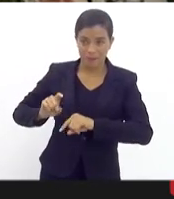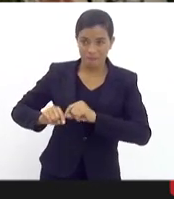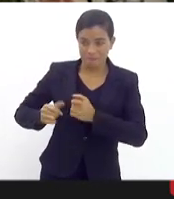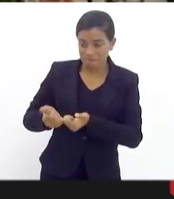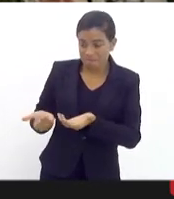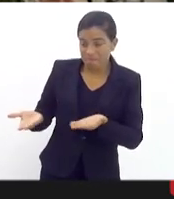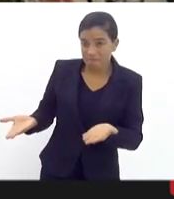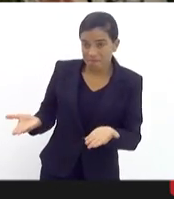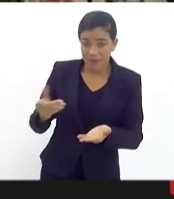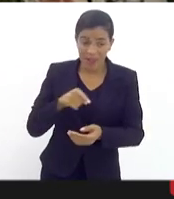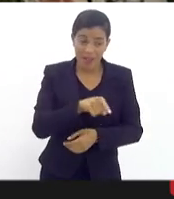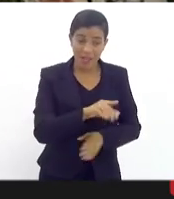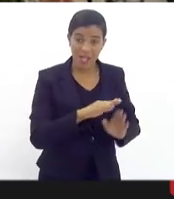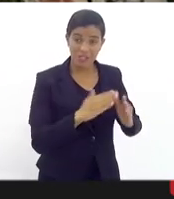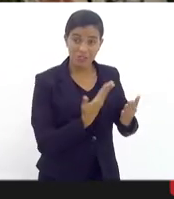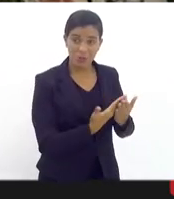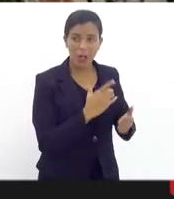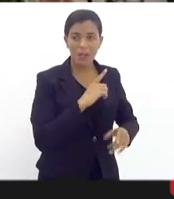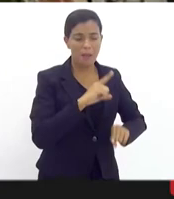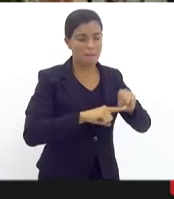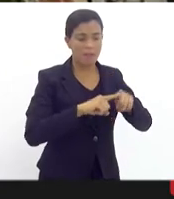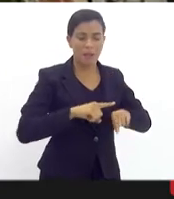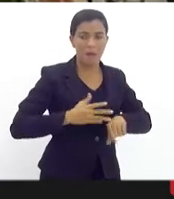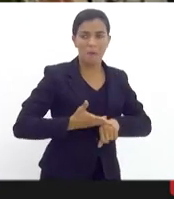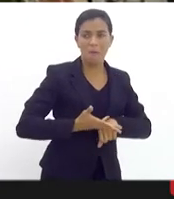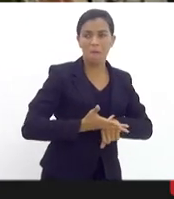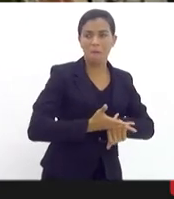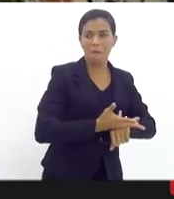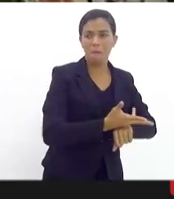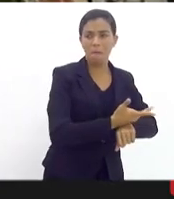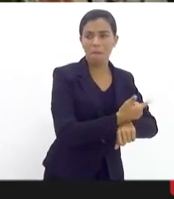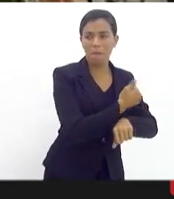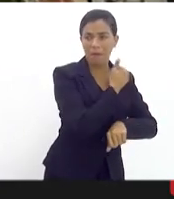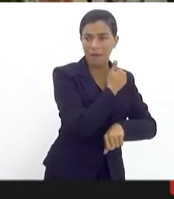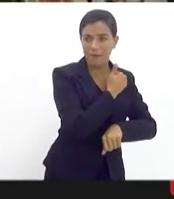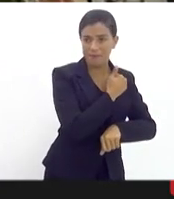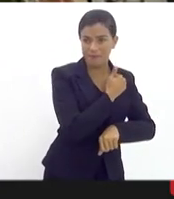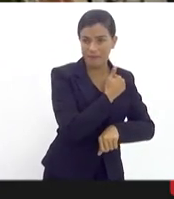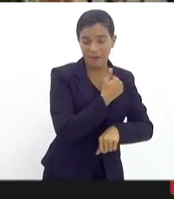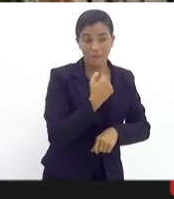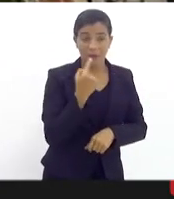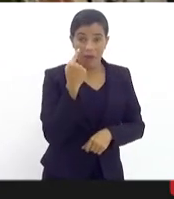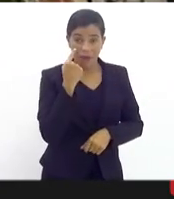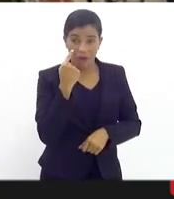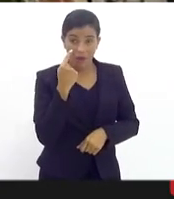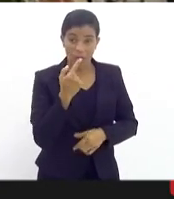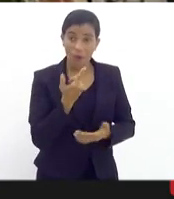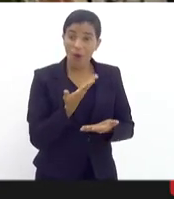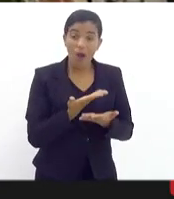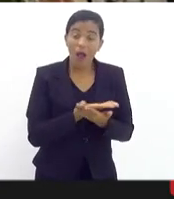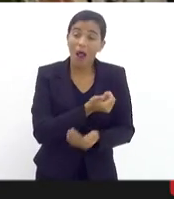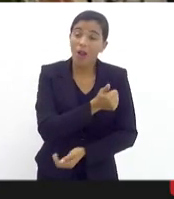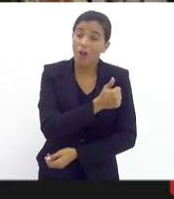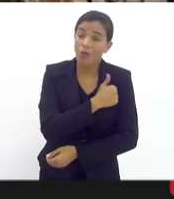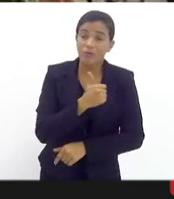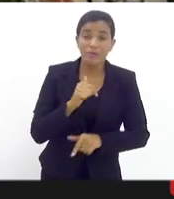Rio Branco você tinha um equipamento de primeira linha, não é? Para você ter uma ideia, os alunos trabalhavam